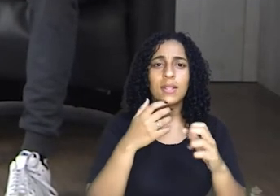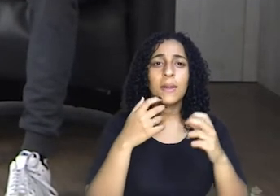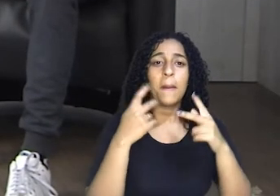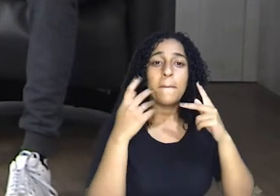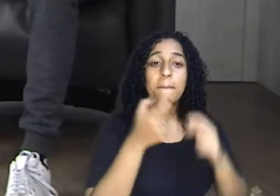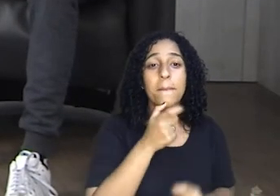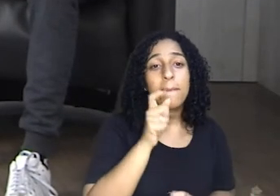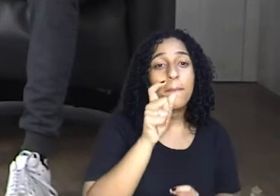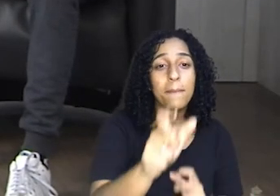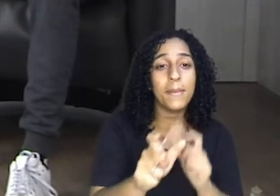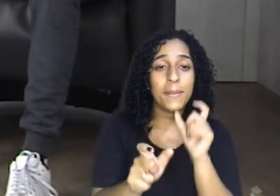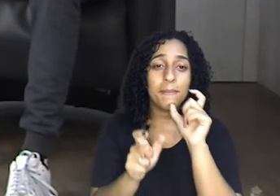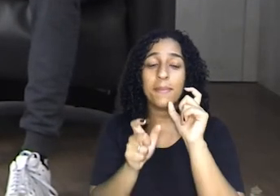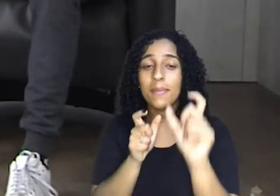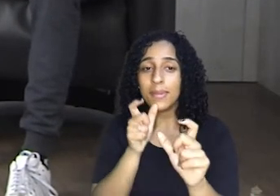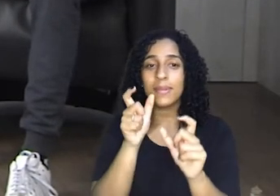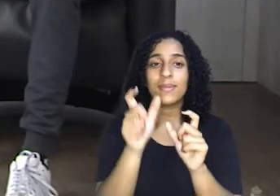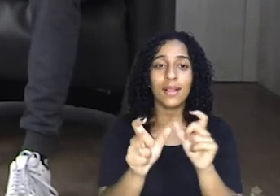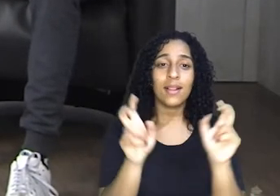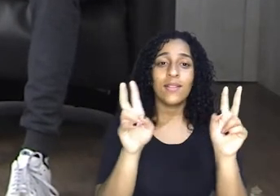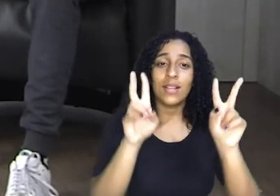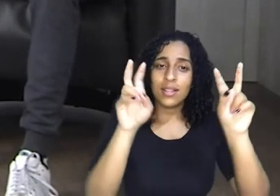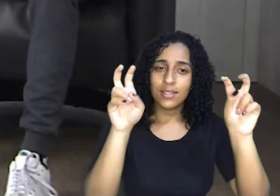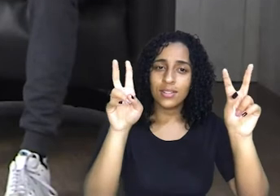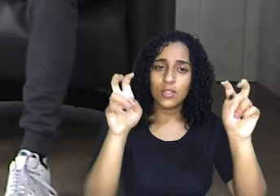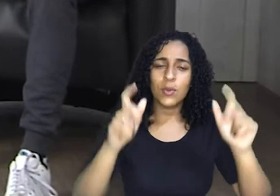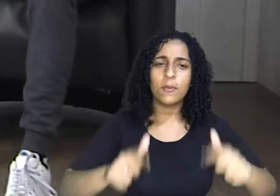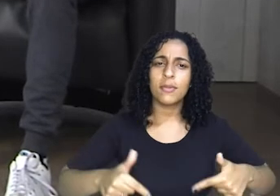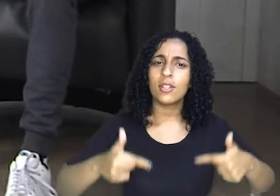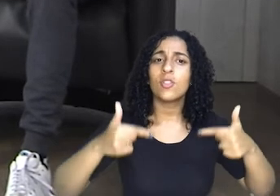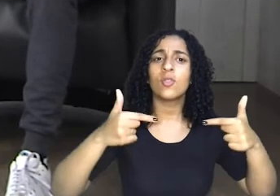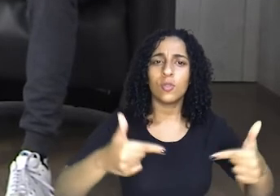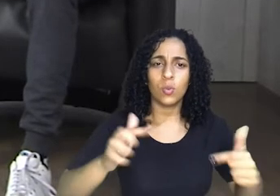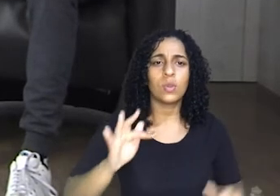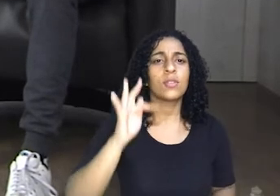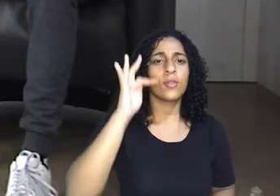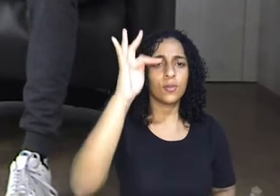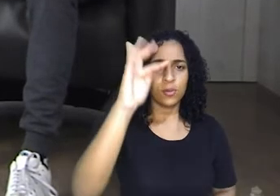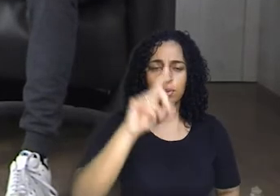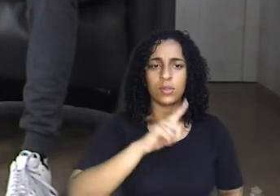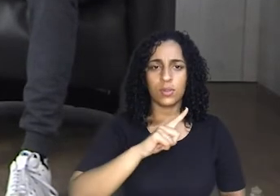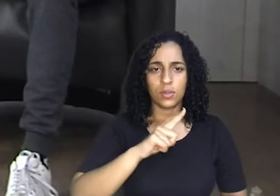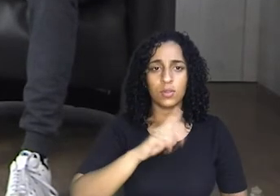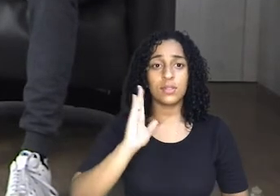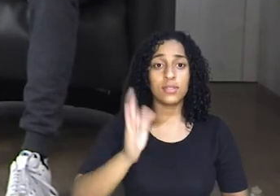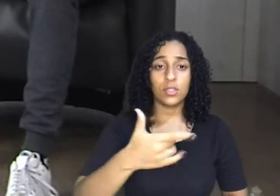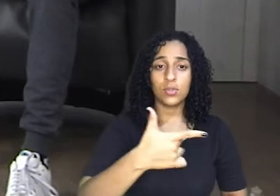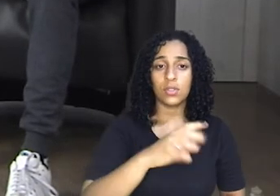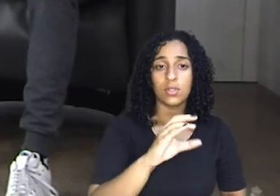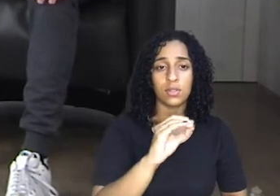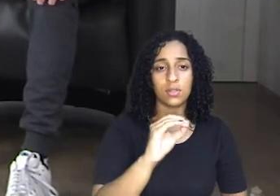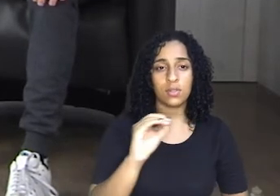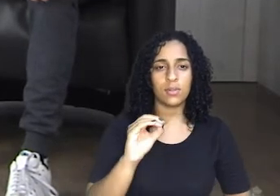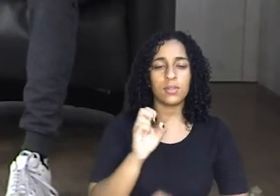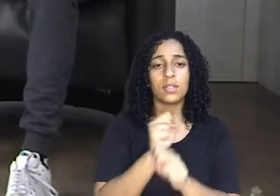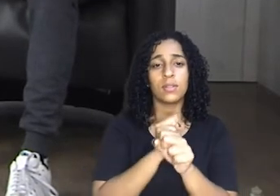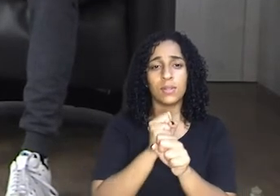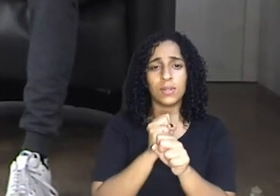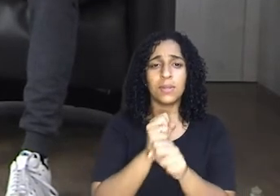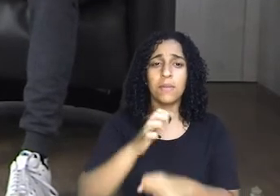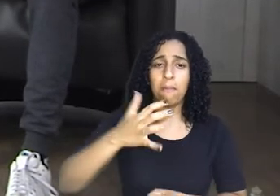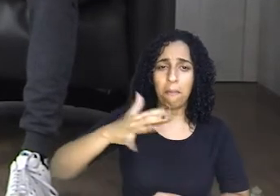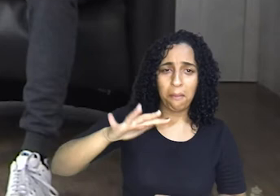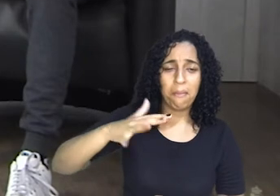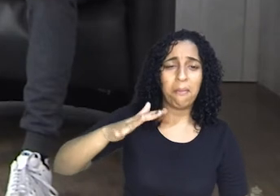deixasse uma palavra para quem está assistindo é Acerca das lutas que nós ainda vamos travar né já foram 200 anos mas